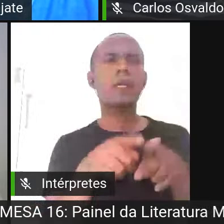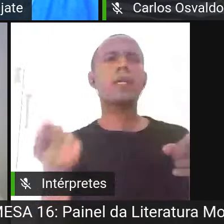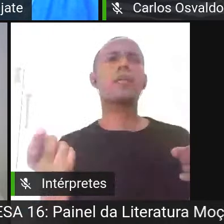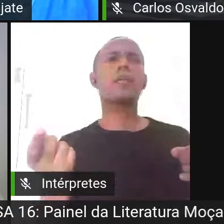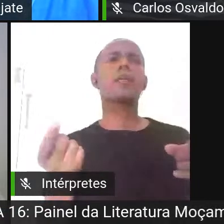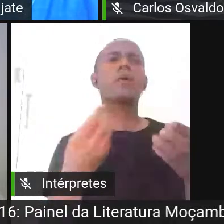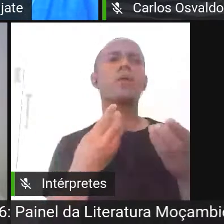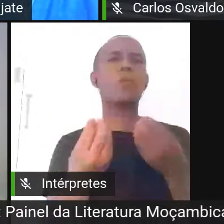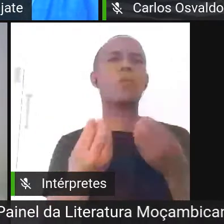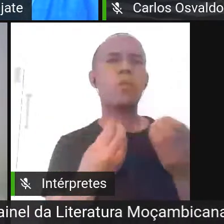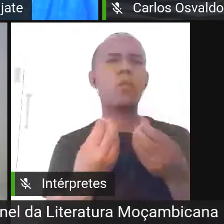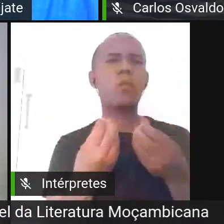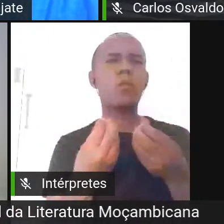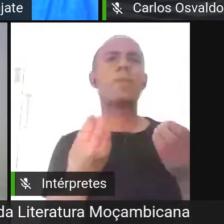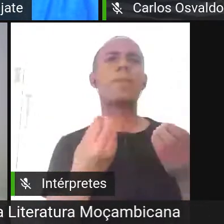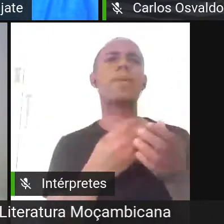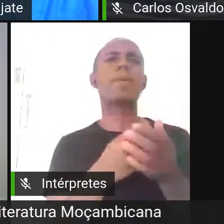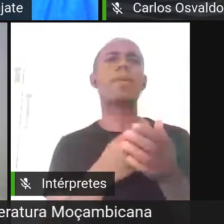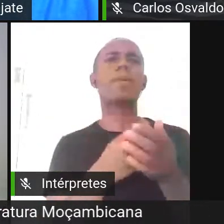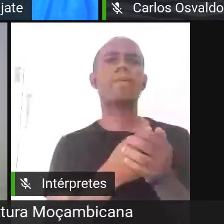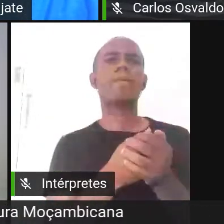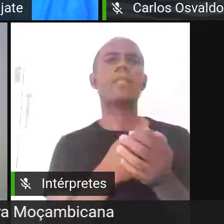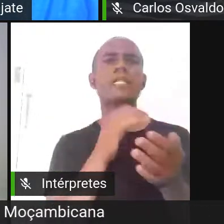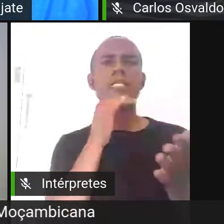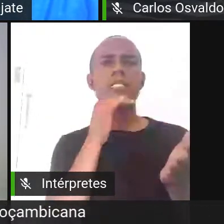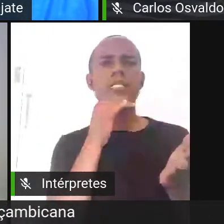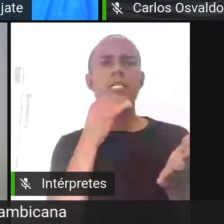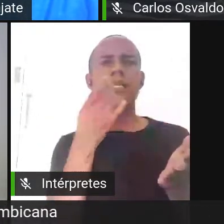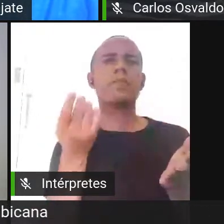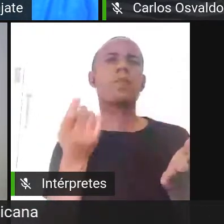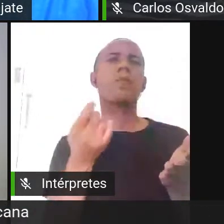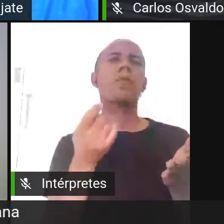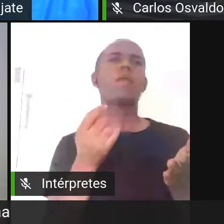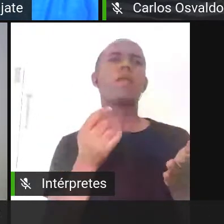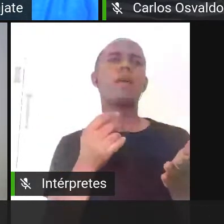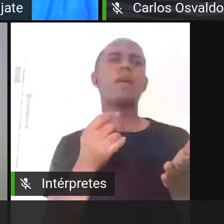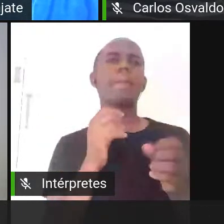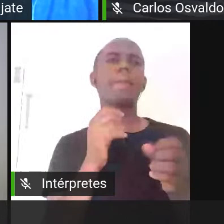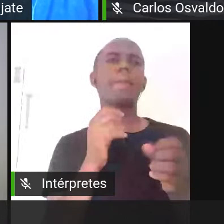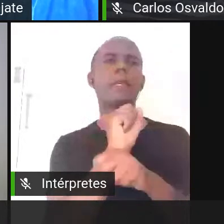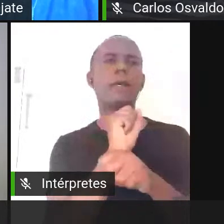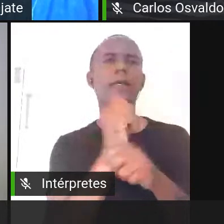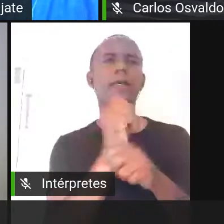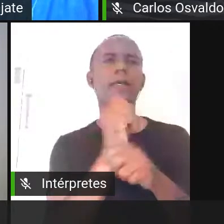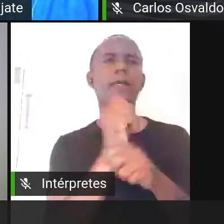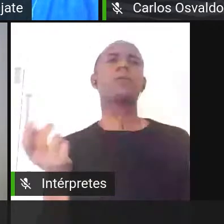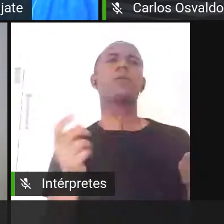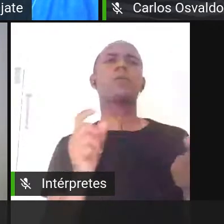Freitas. Se nós pegarmos, por exemplo, a prosa de Ungolani